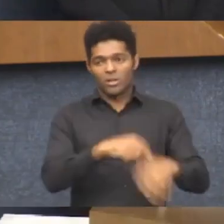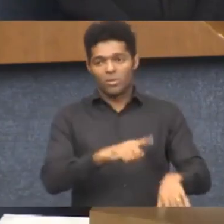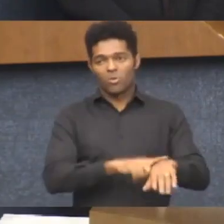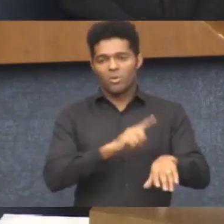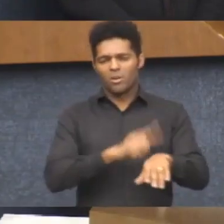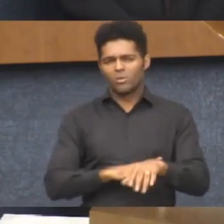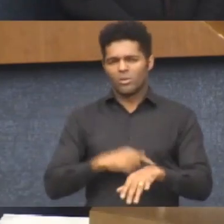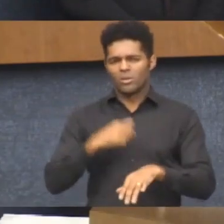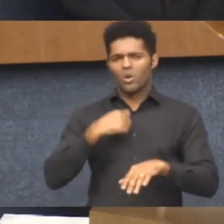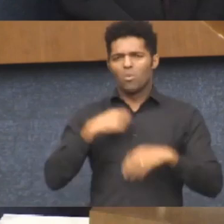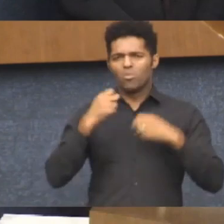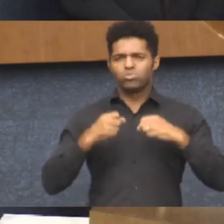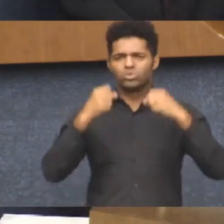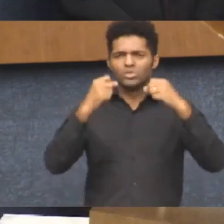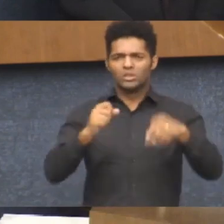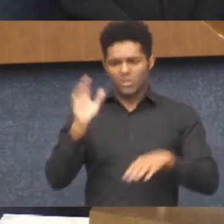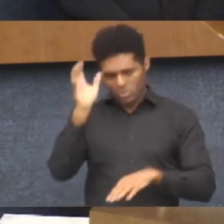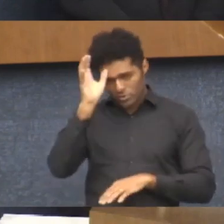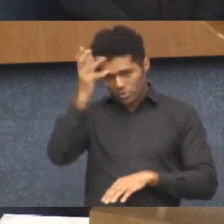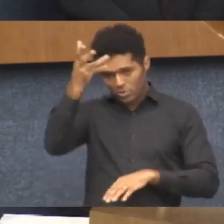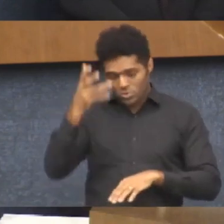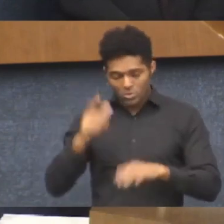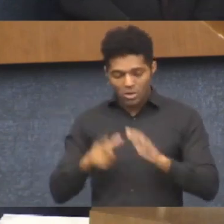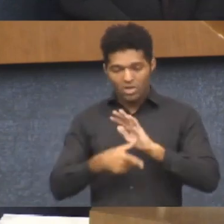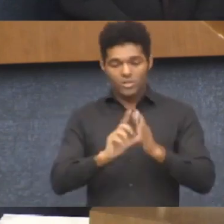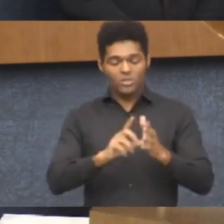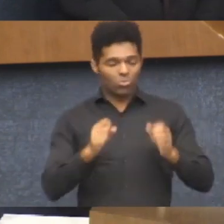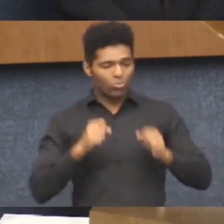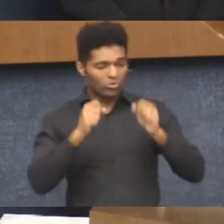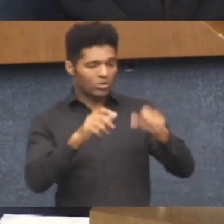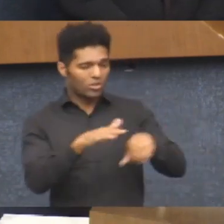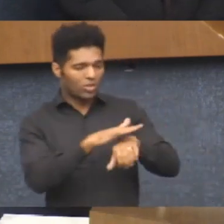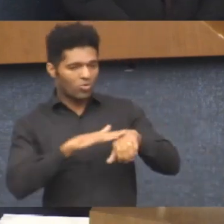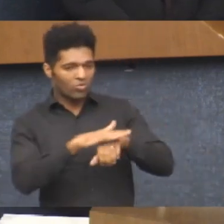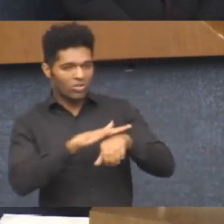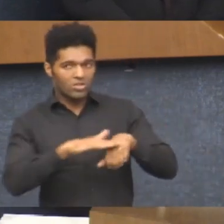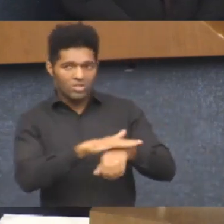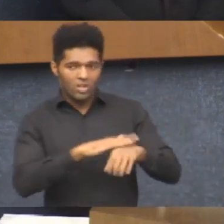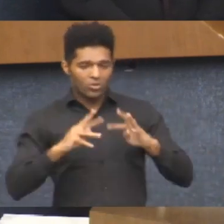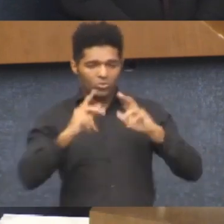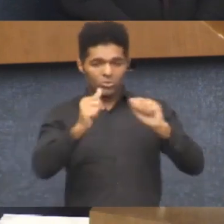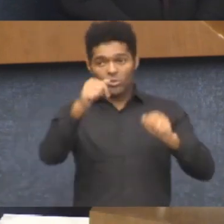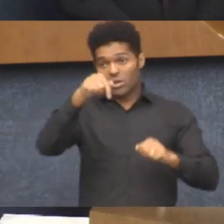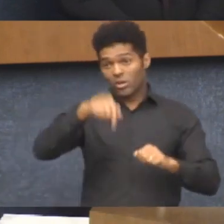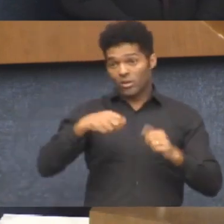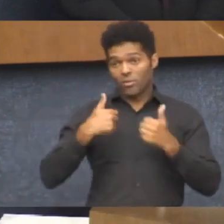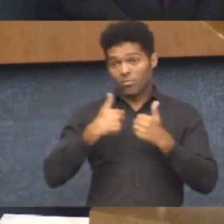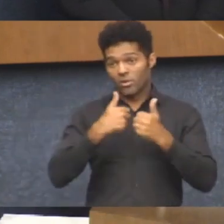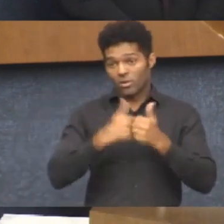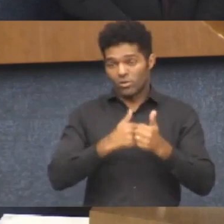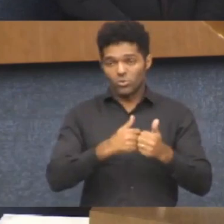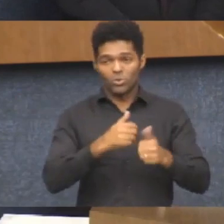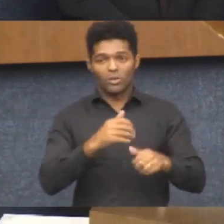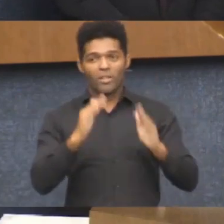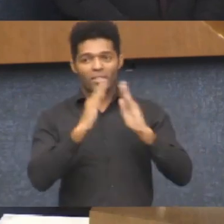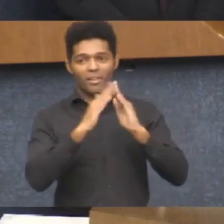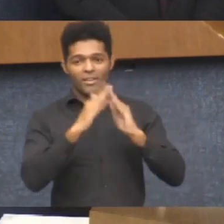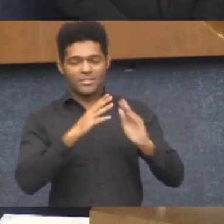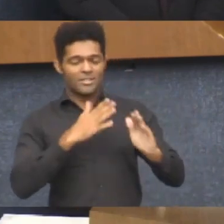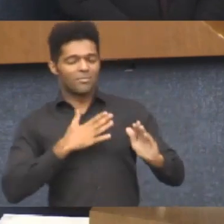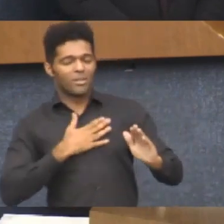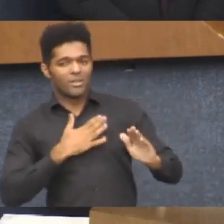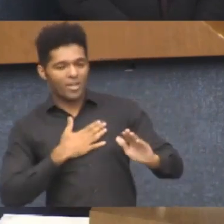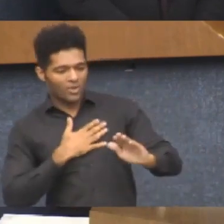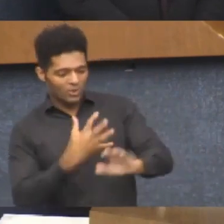podia ter resolvido isso, e podia ter conversado assim, e tudo aqui perto da minha casa... E aí, eu